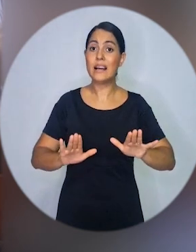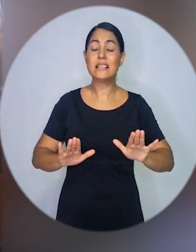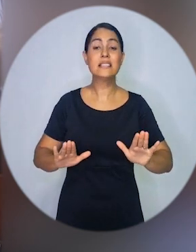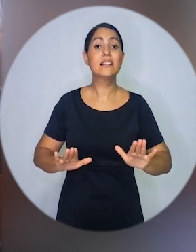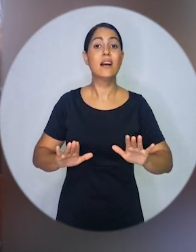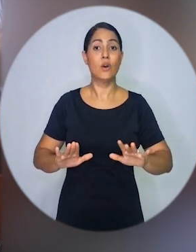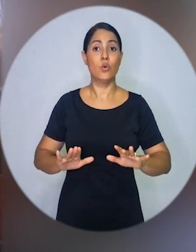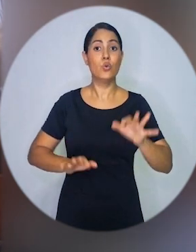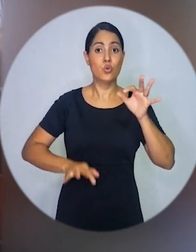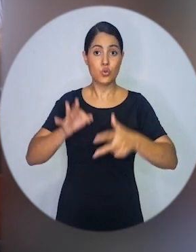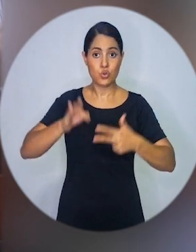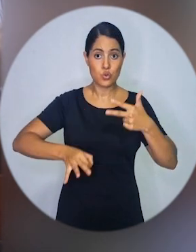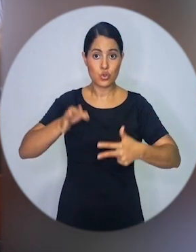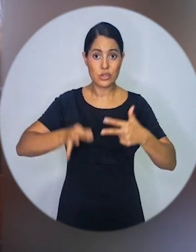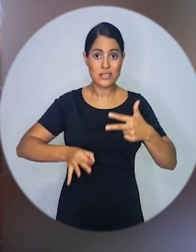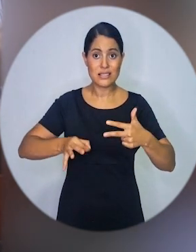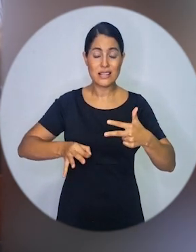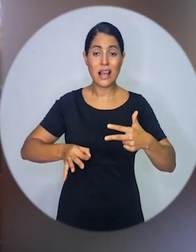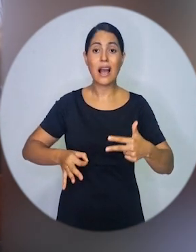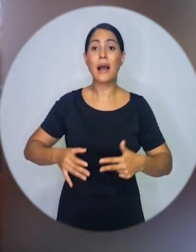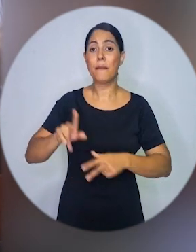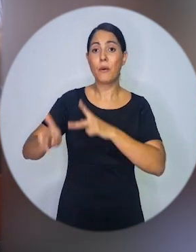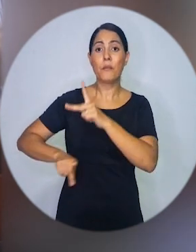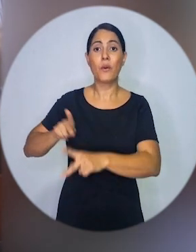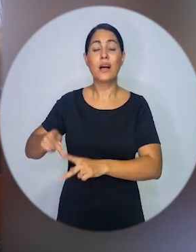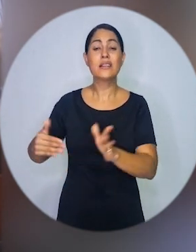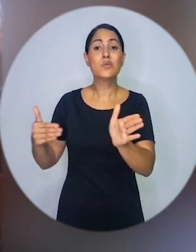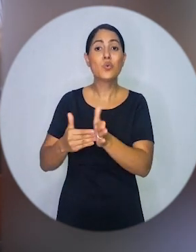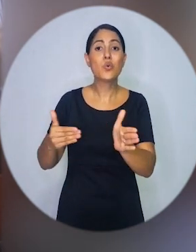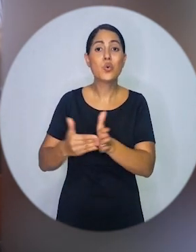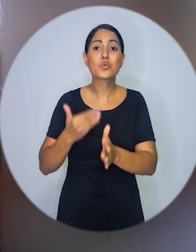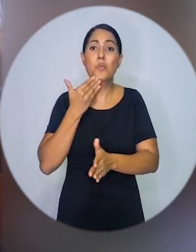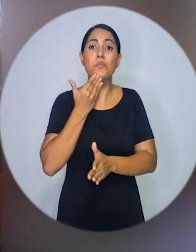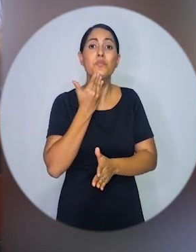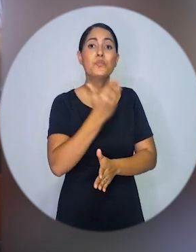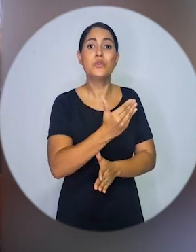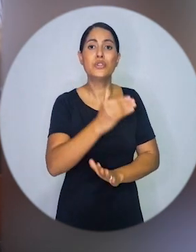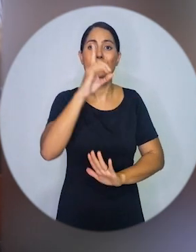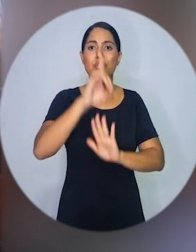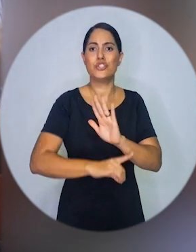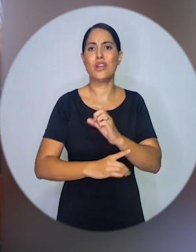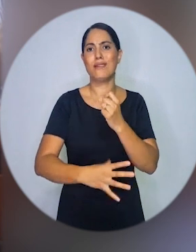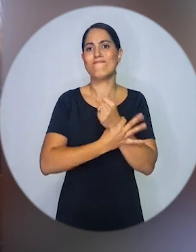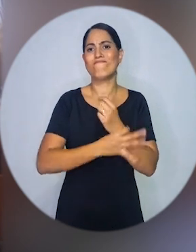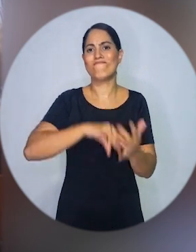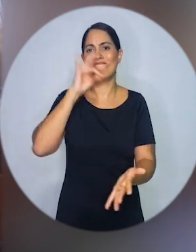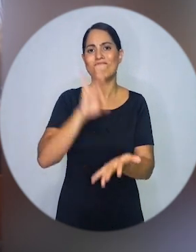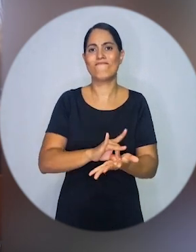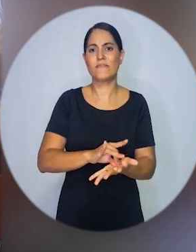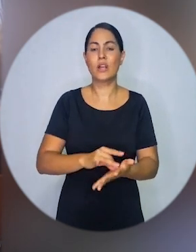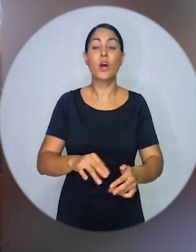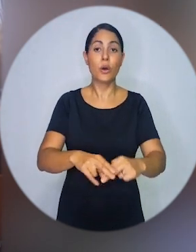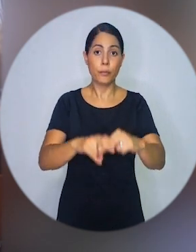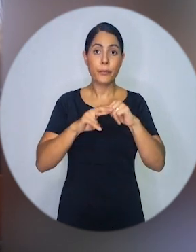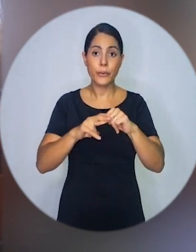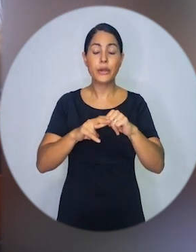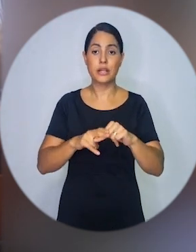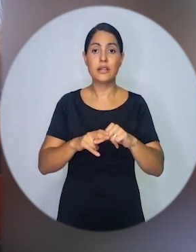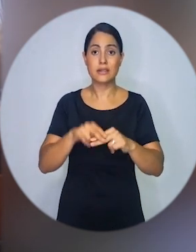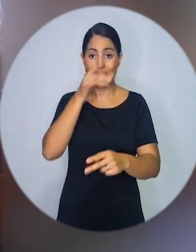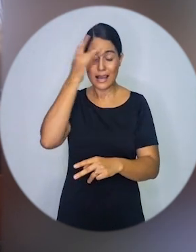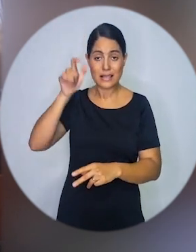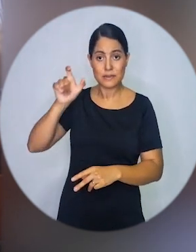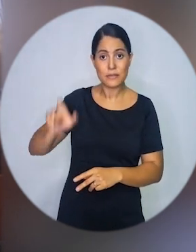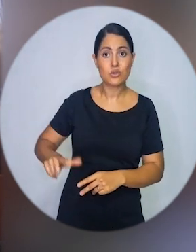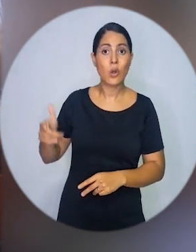a última trincheira do cidadão na luta pelo direito. A advocacia tem a missão de